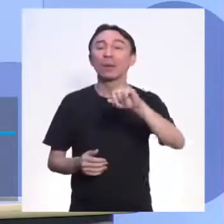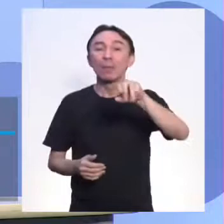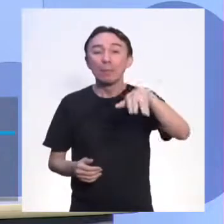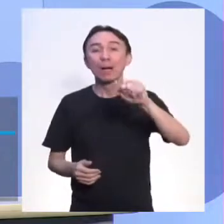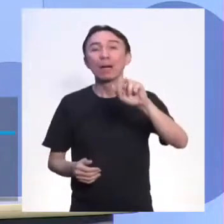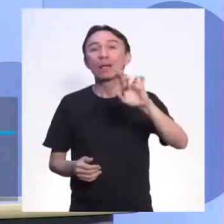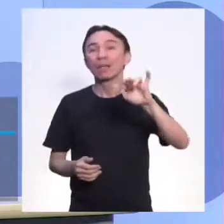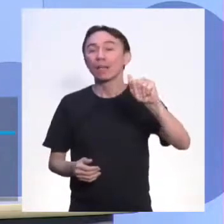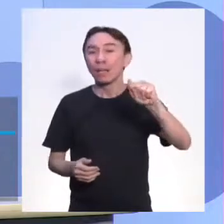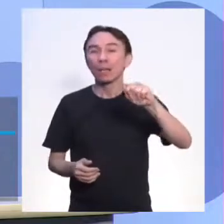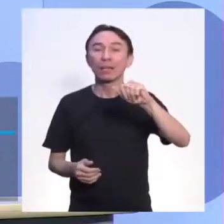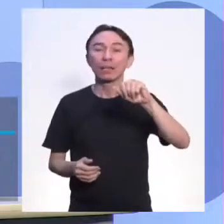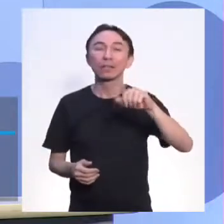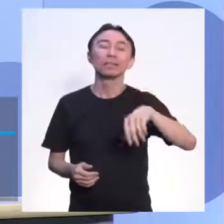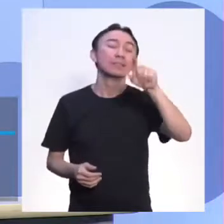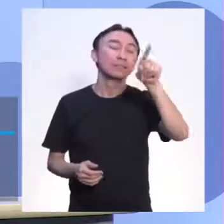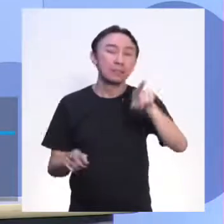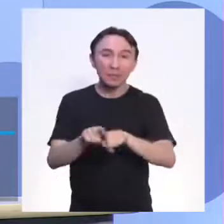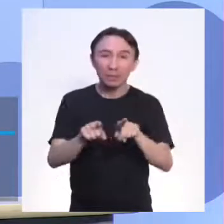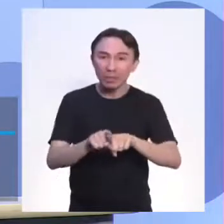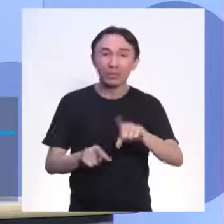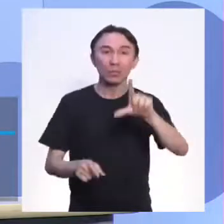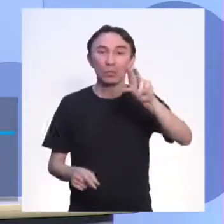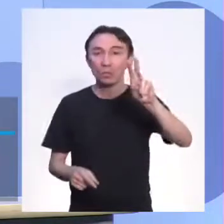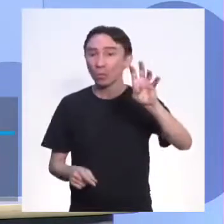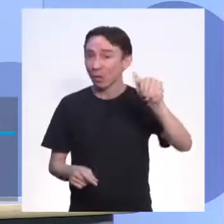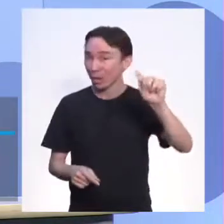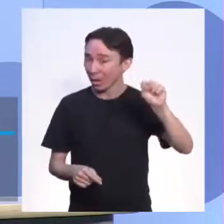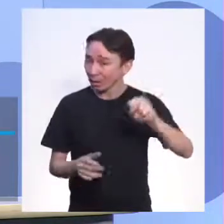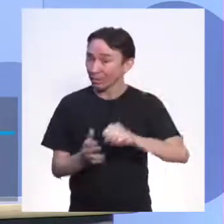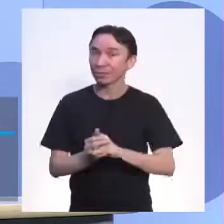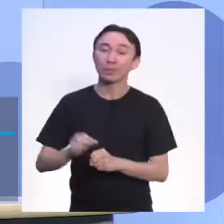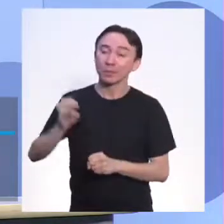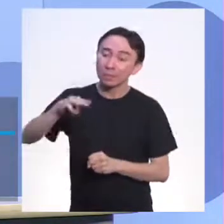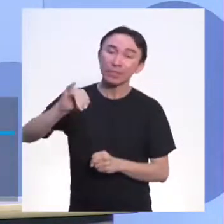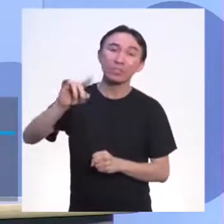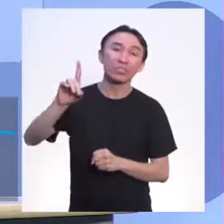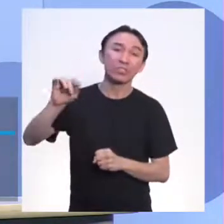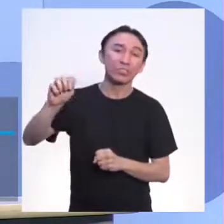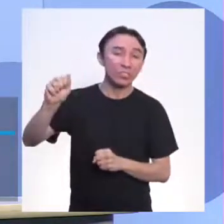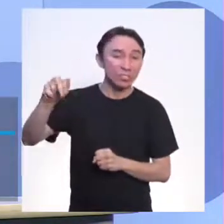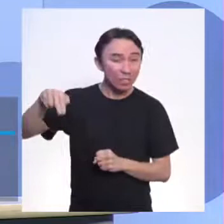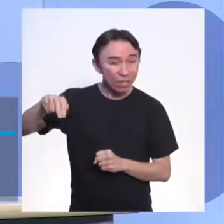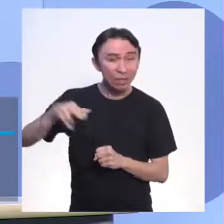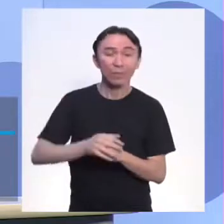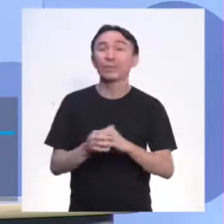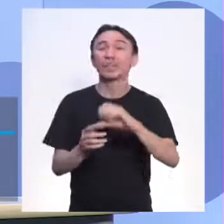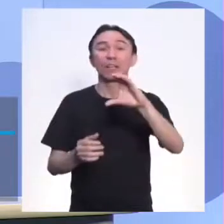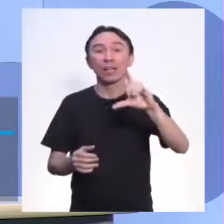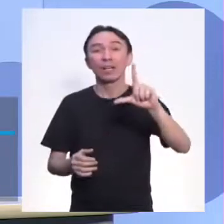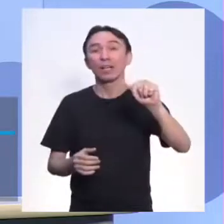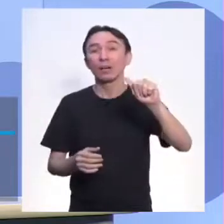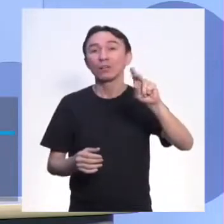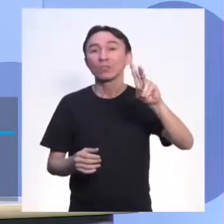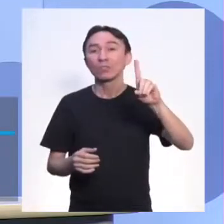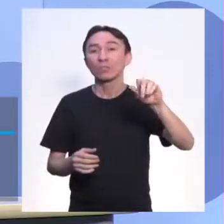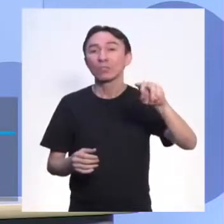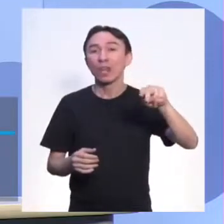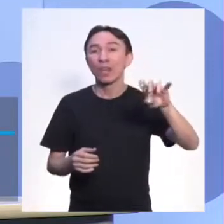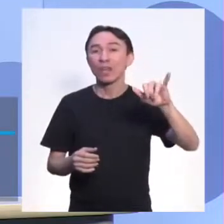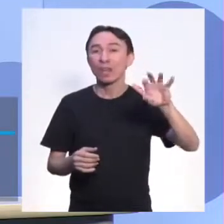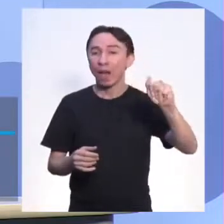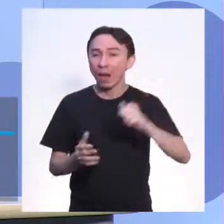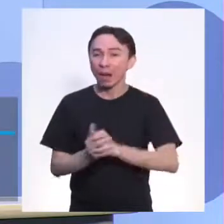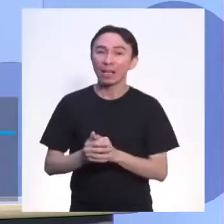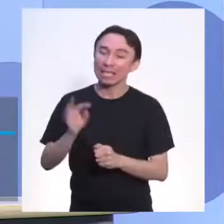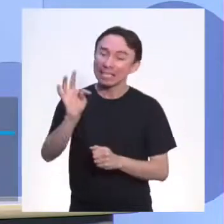e Lucas Felipe, do professor Elias, Midian, do professor Valdemiro, Claudineia, da professora Ângela, e